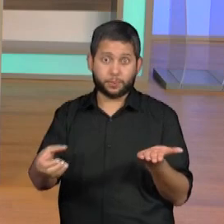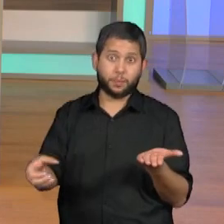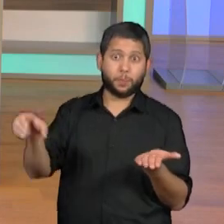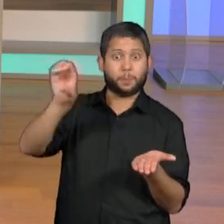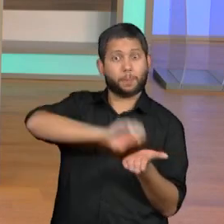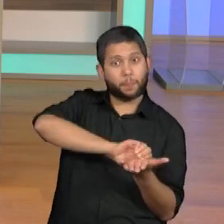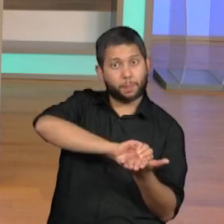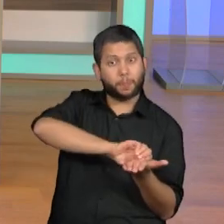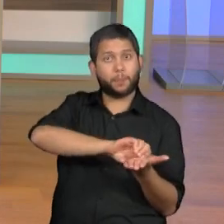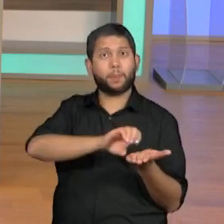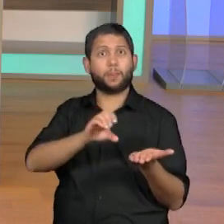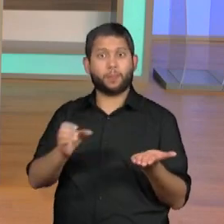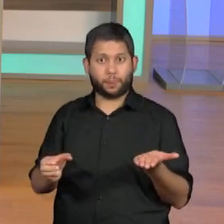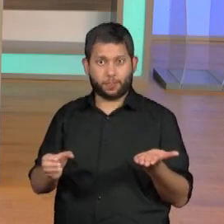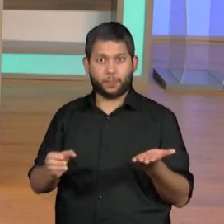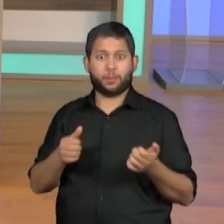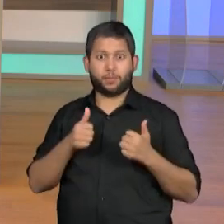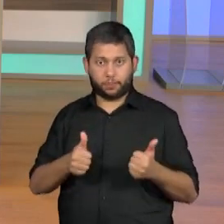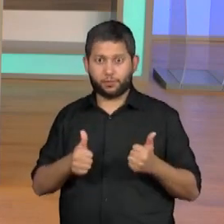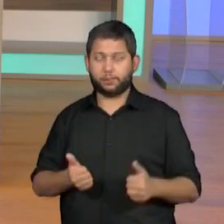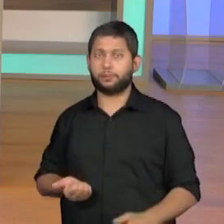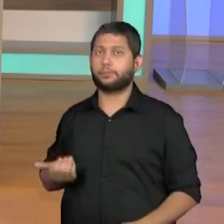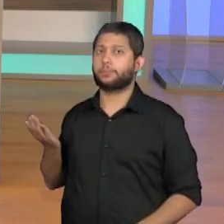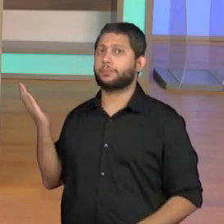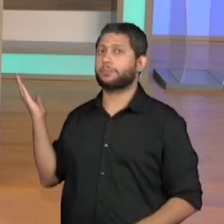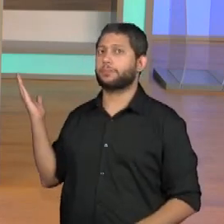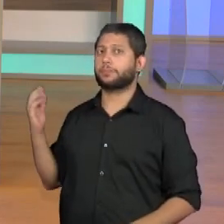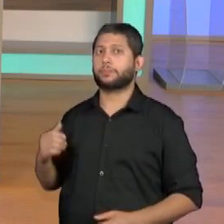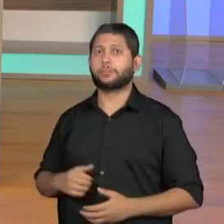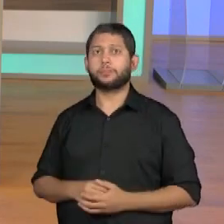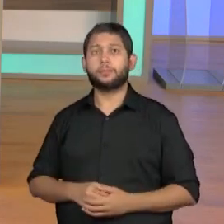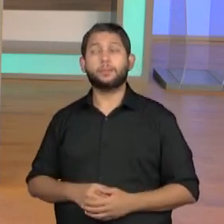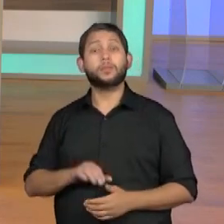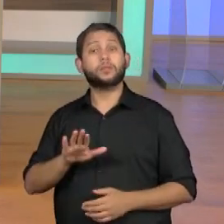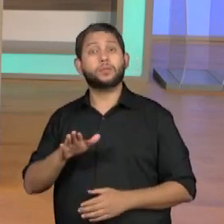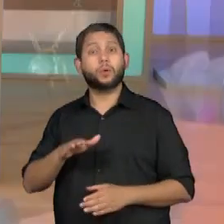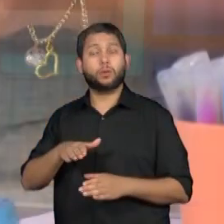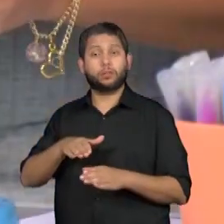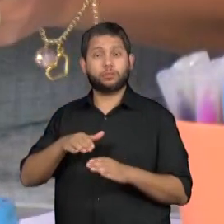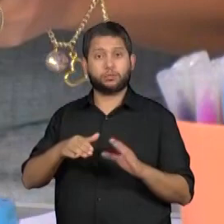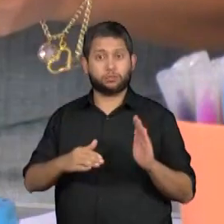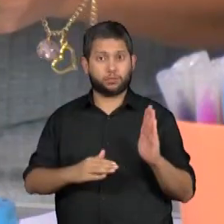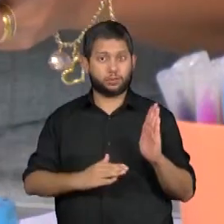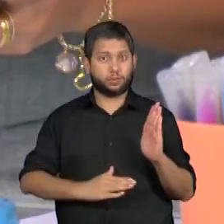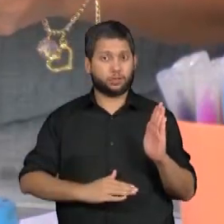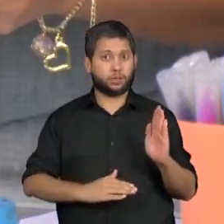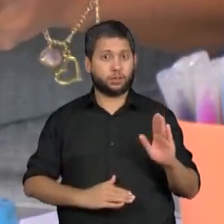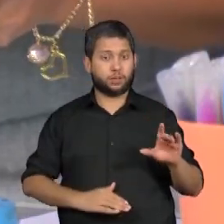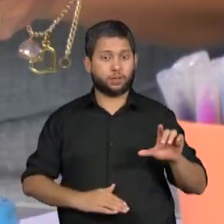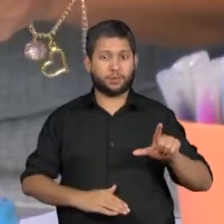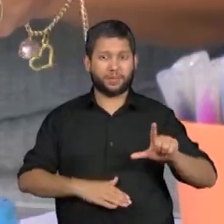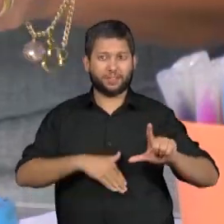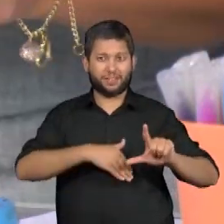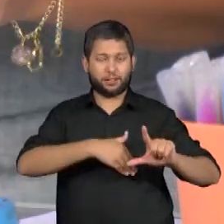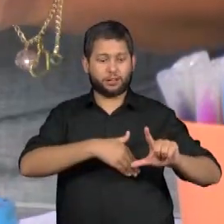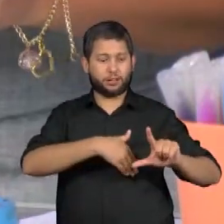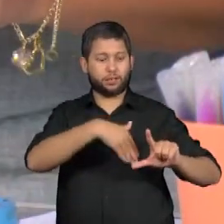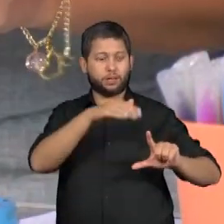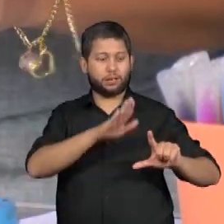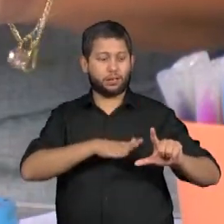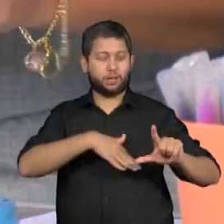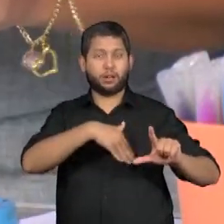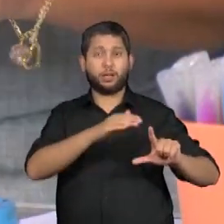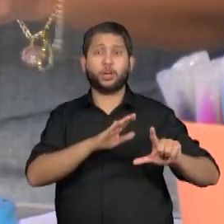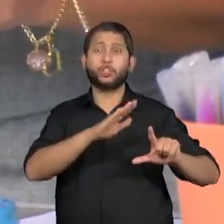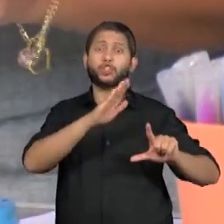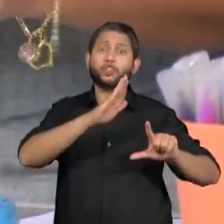uma das faces aqui. Quando você for passar a tinta assim, deixa um pouquinho de tinta,